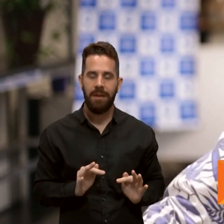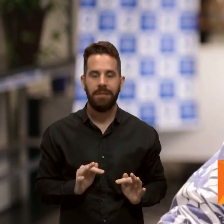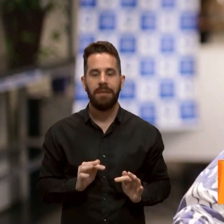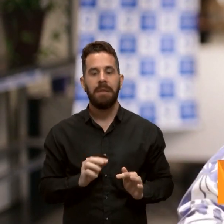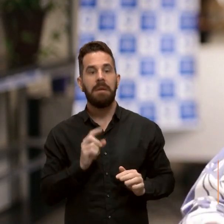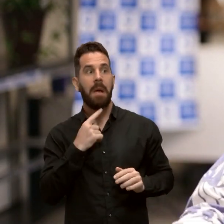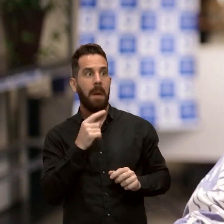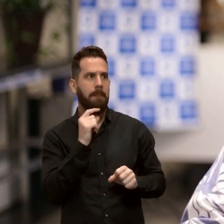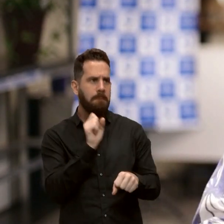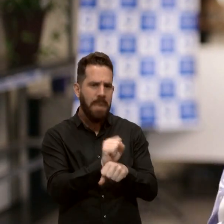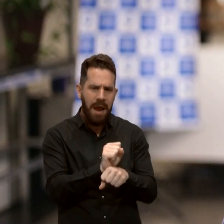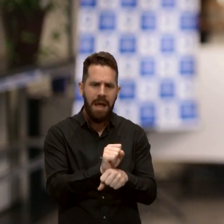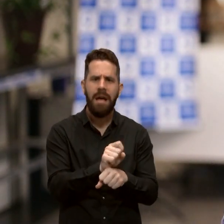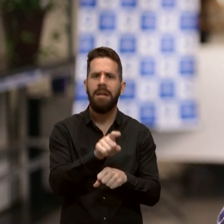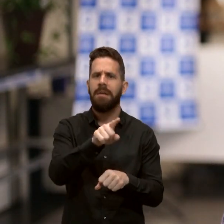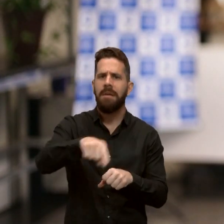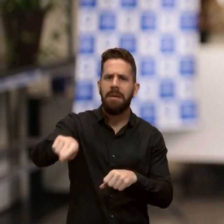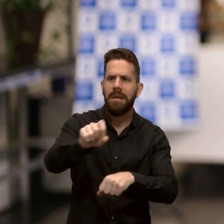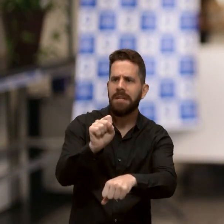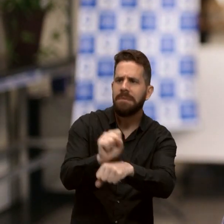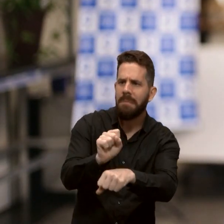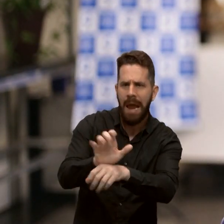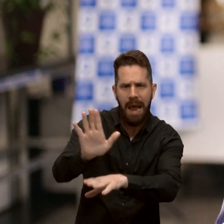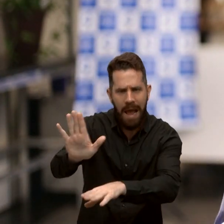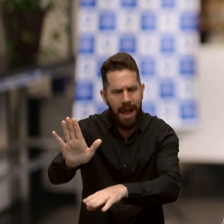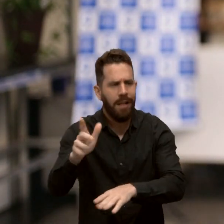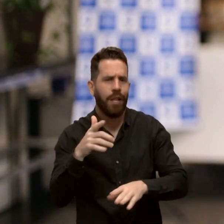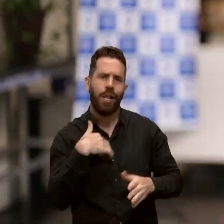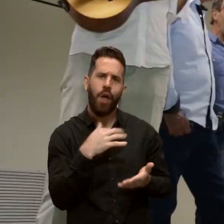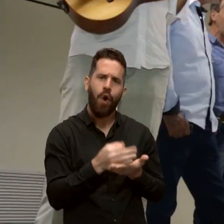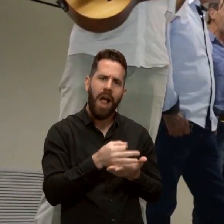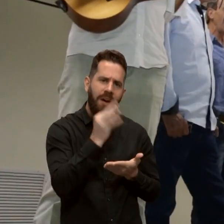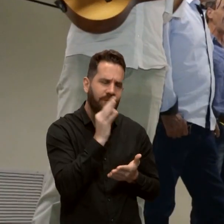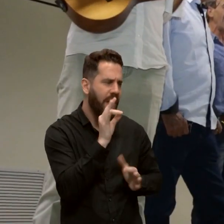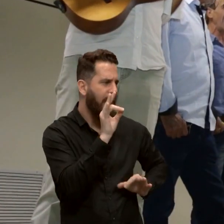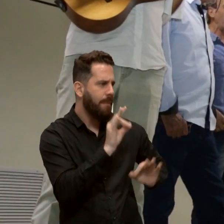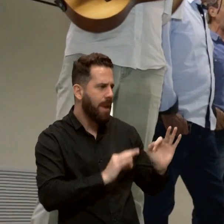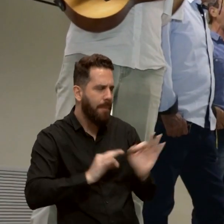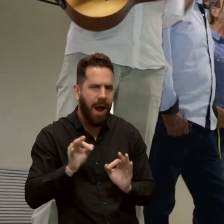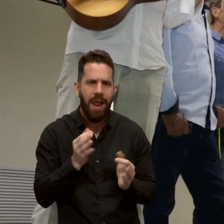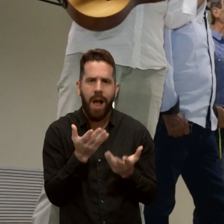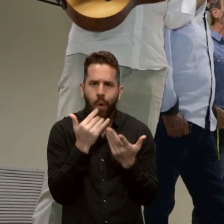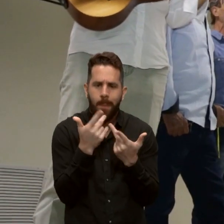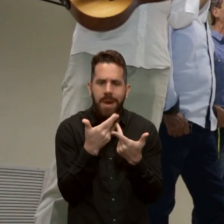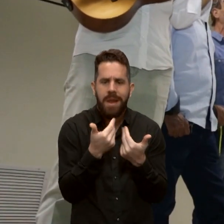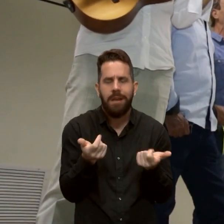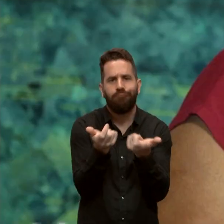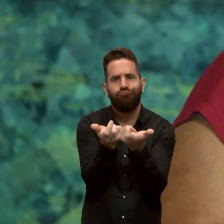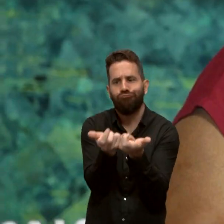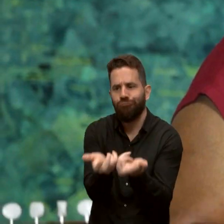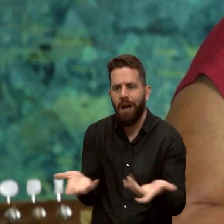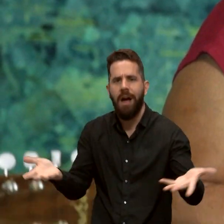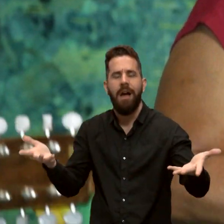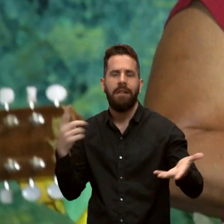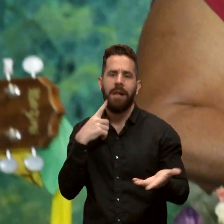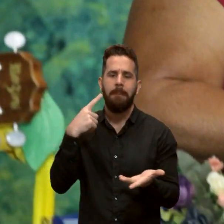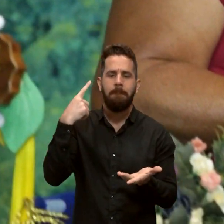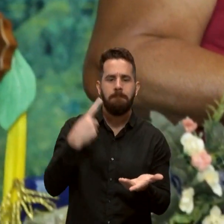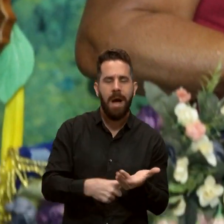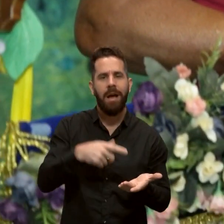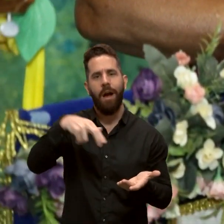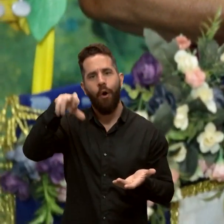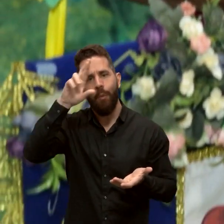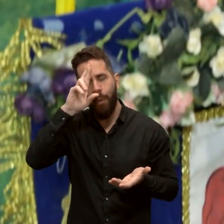agora quem vai esperar é vocês para me fazer um cafezinho, preparar alguma coisa. E aonde marca os almoços e